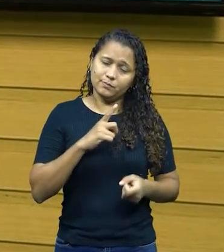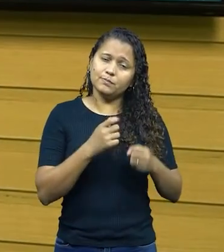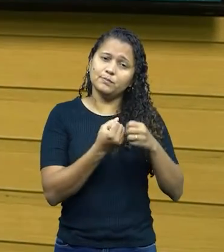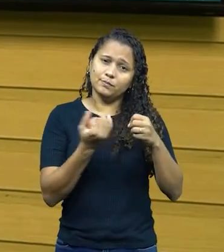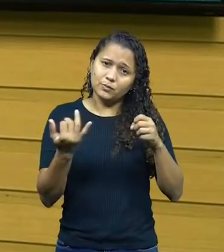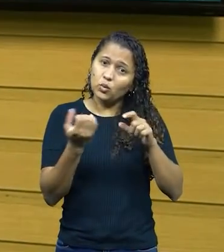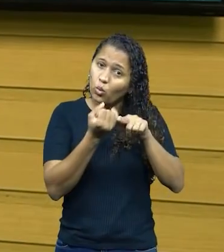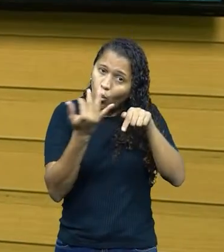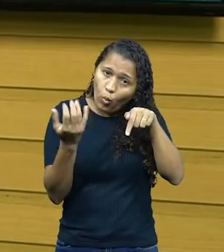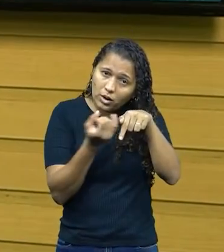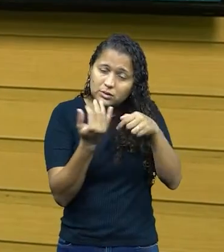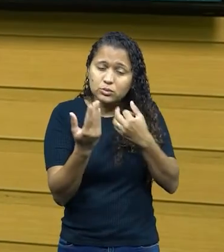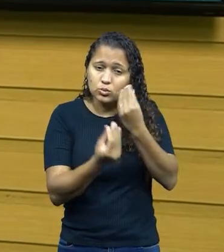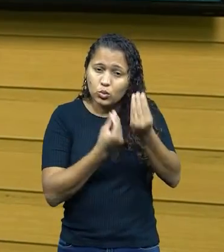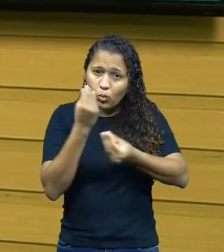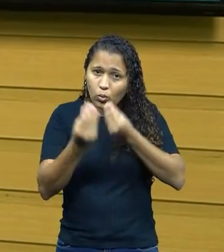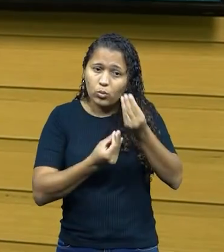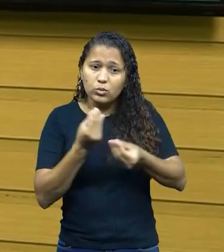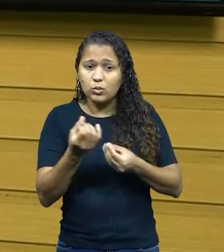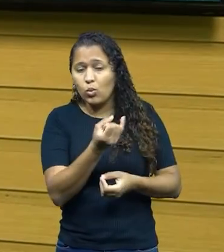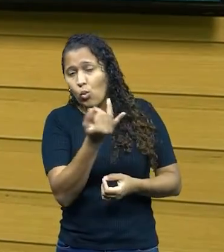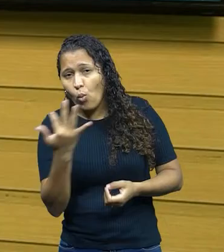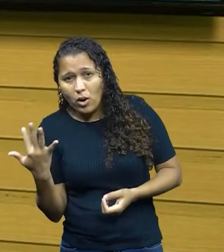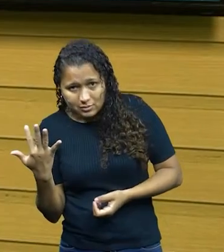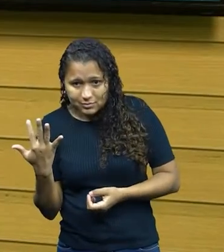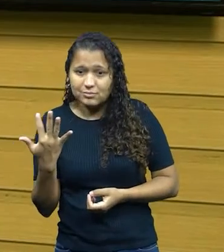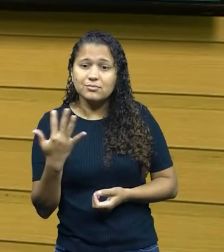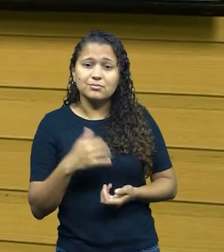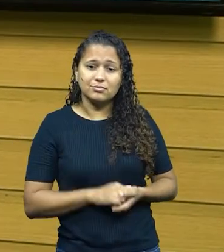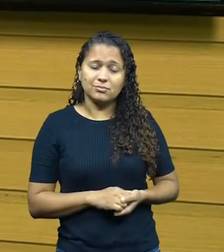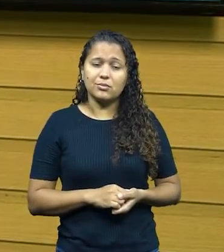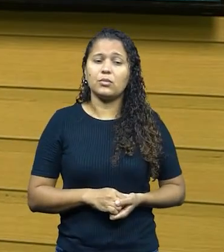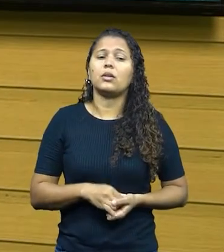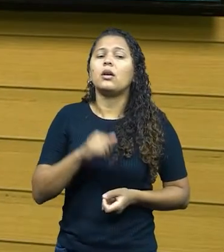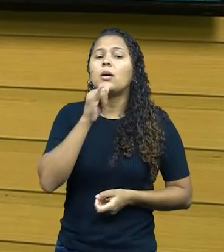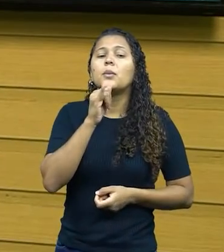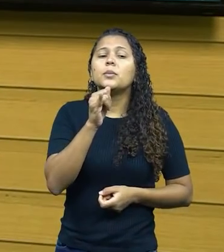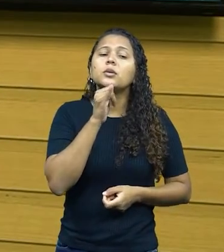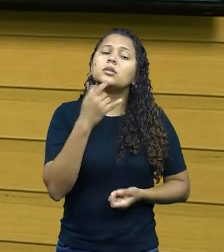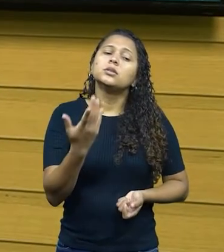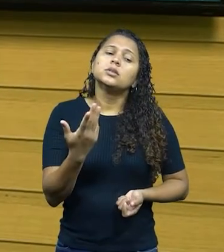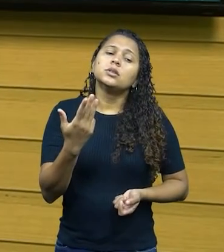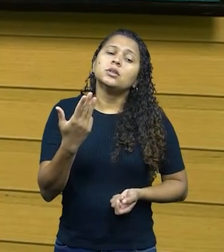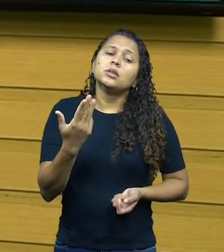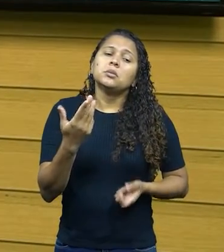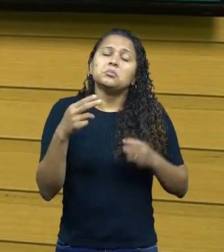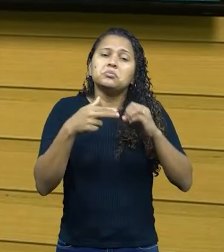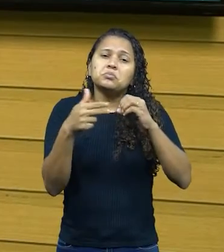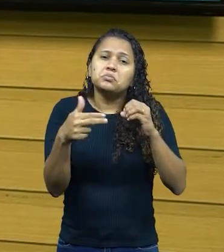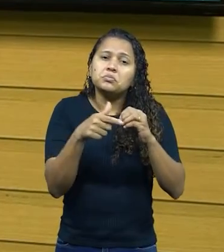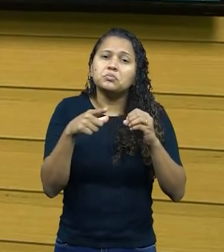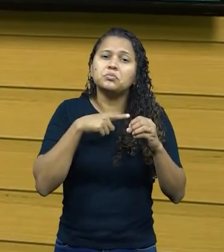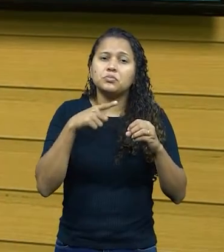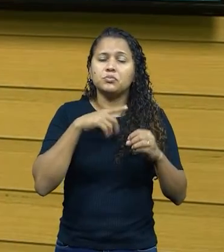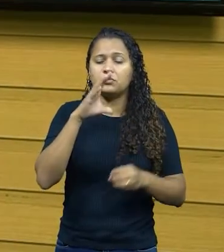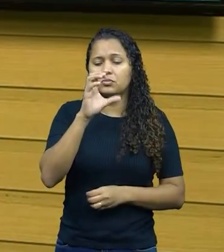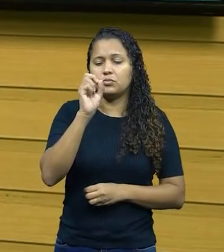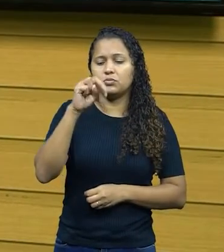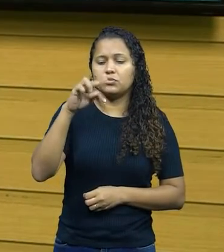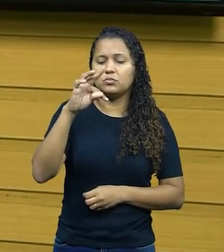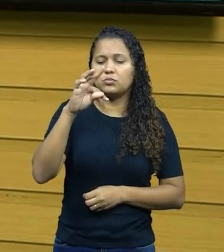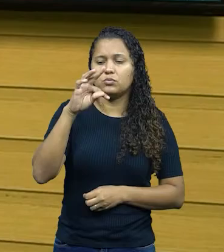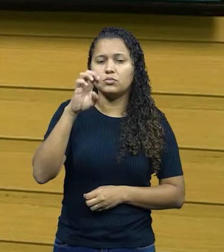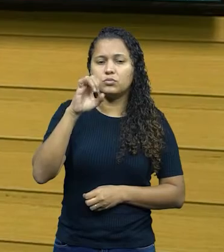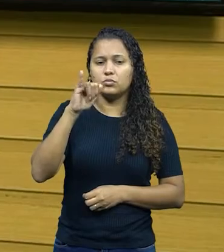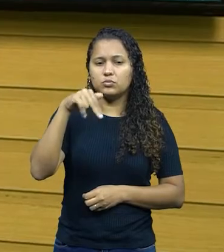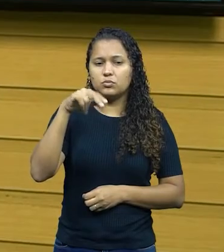e tudo isso é quantificado em toneladas, né? Mercadorias que são transportadas em containers,